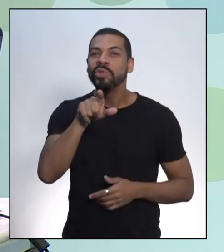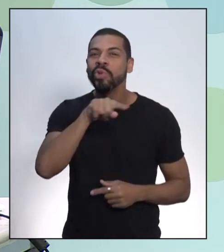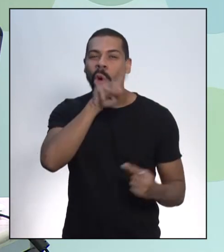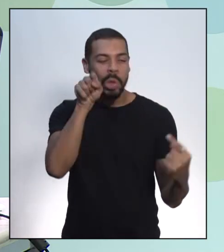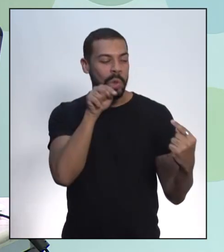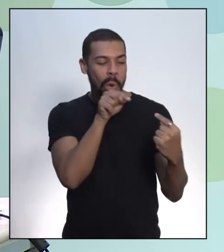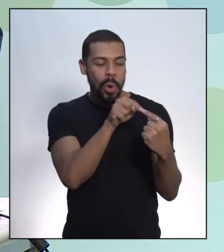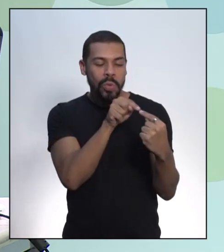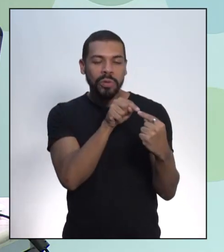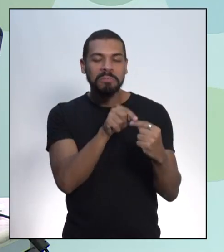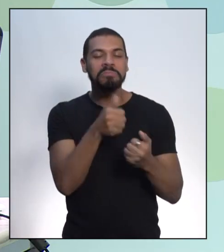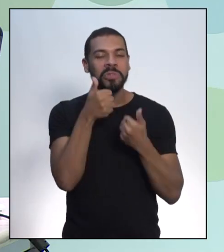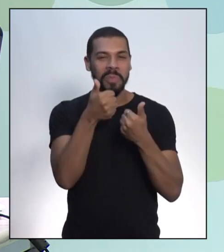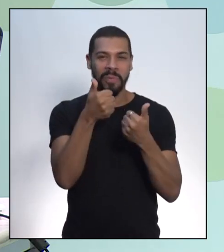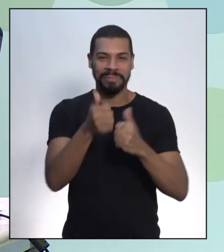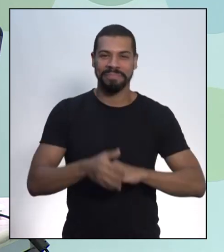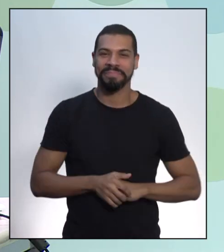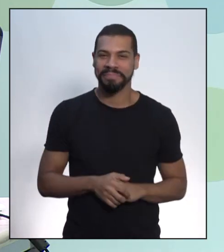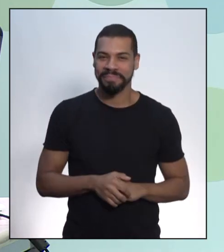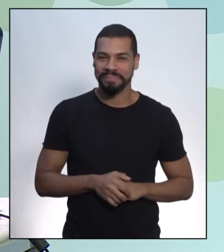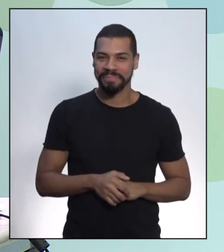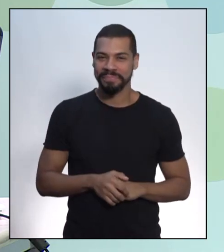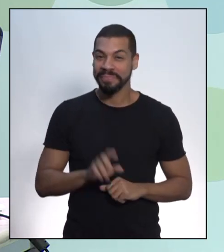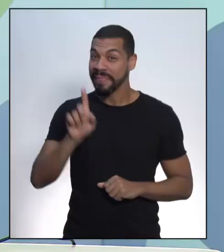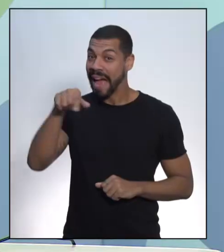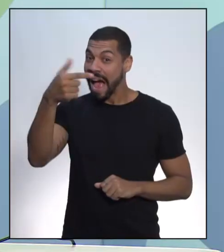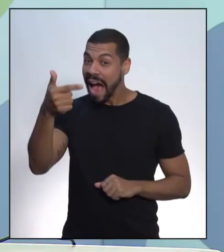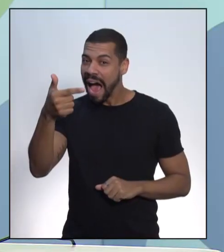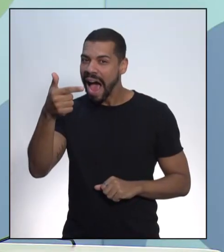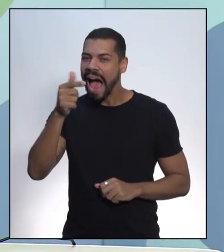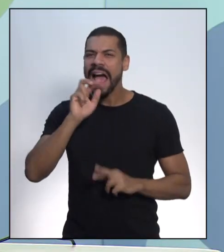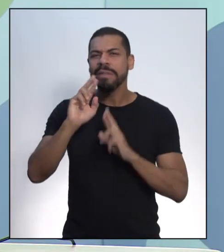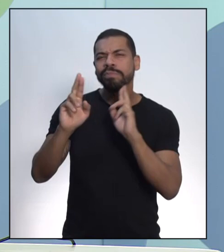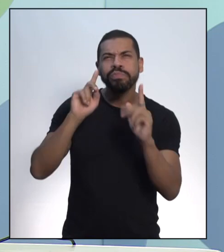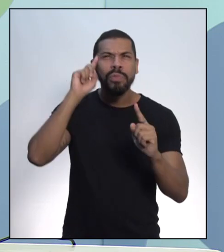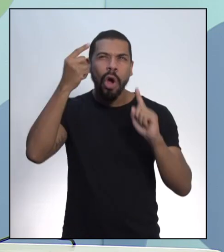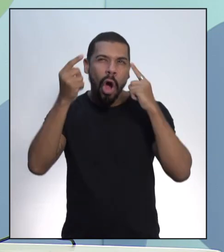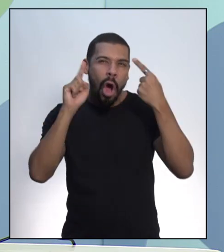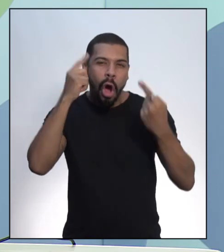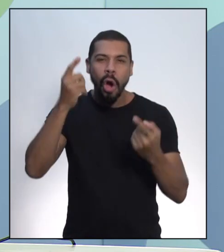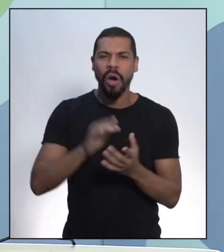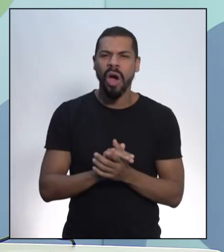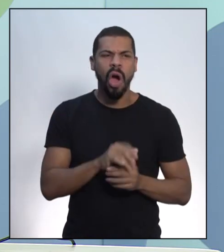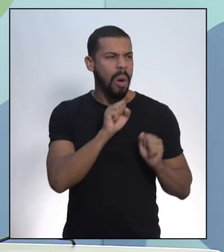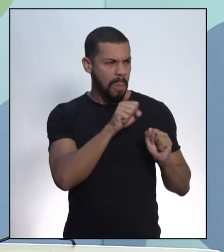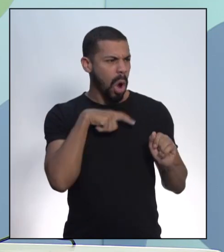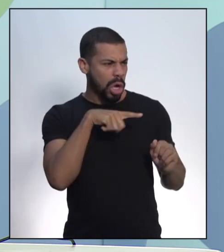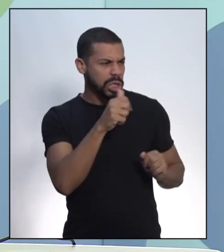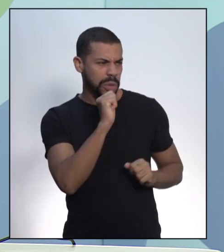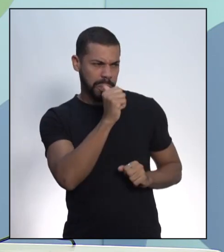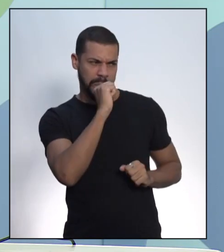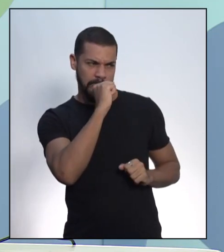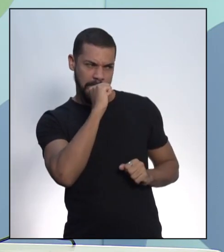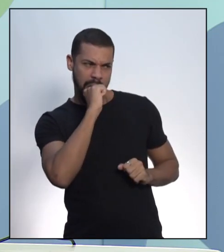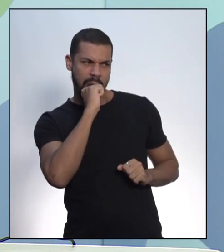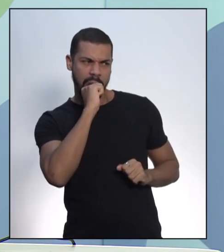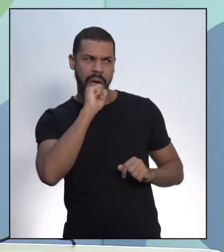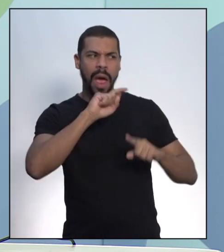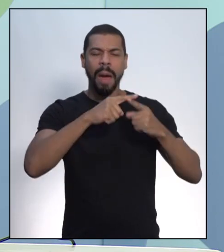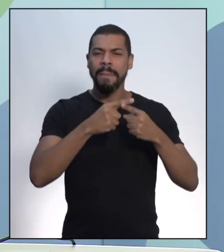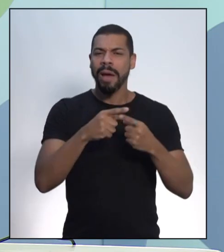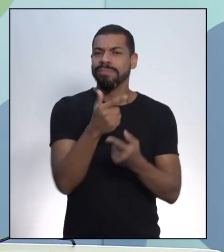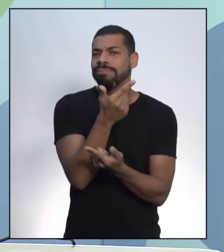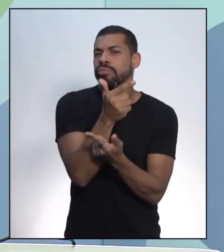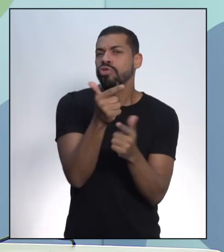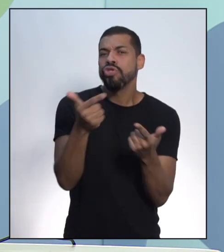nosso experimento. Muito bom. Qual é a pergunta, professora? Agora, as questões são as seguintes. Podemos beber, mas não é a melhor opção, porque não